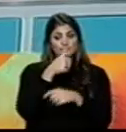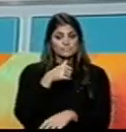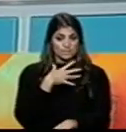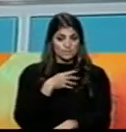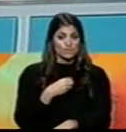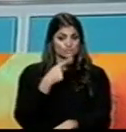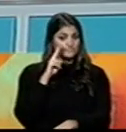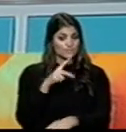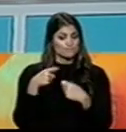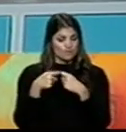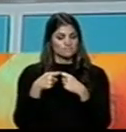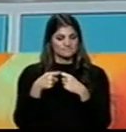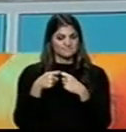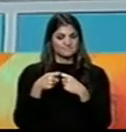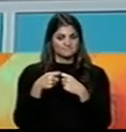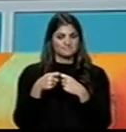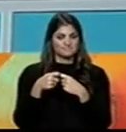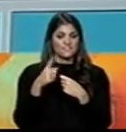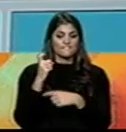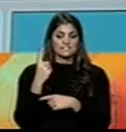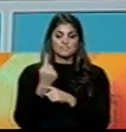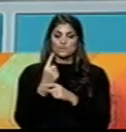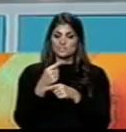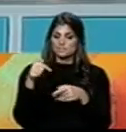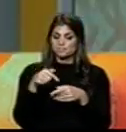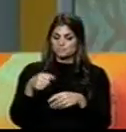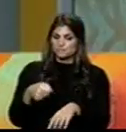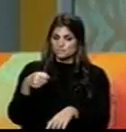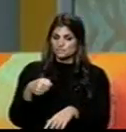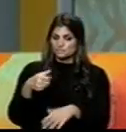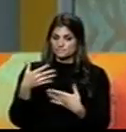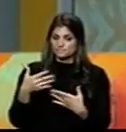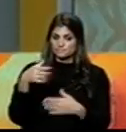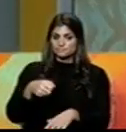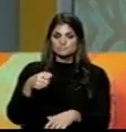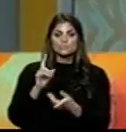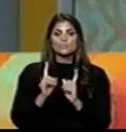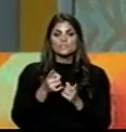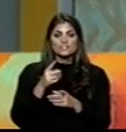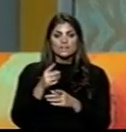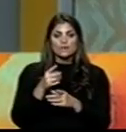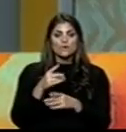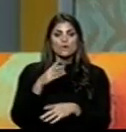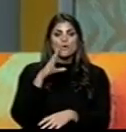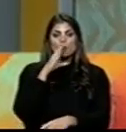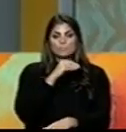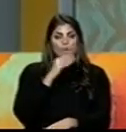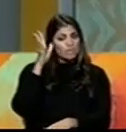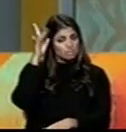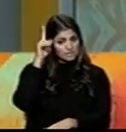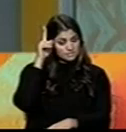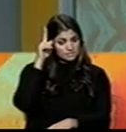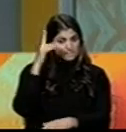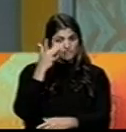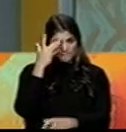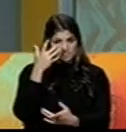gosto de te ver. Pois. E agora só falta algo para rechear o teu cestinho. O que é que vamos pôr aqui dentro? Olha, hoje vamos fazer uns pãezinhos de leite super fáceis e numa